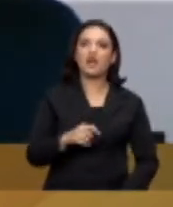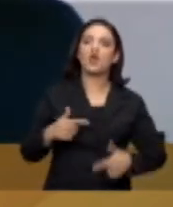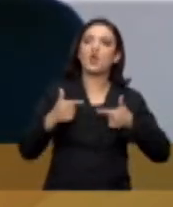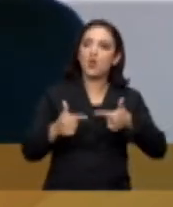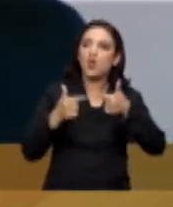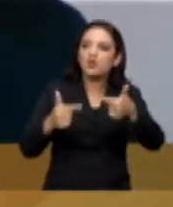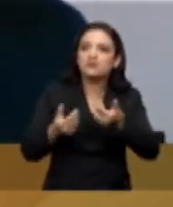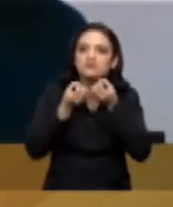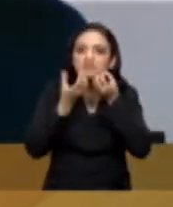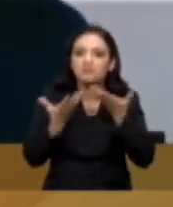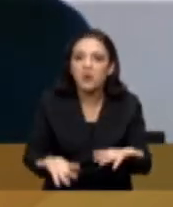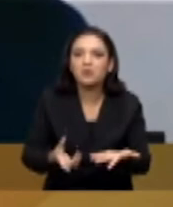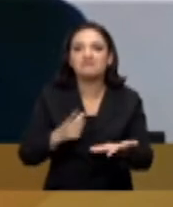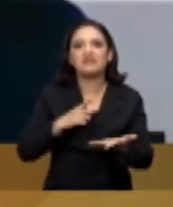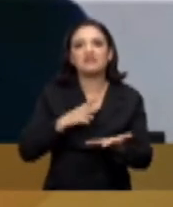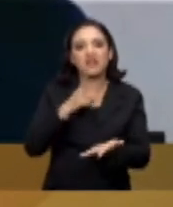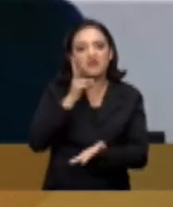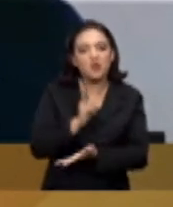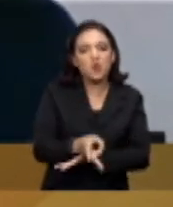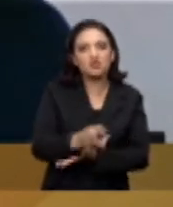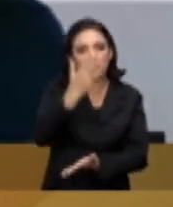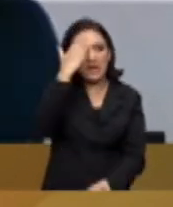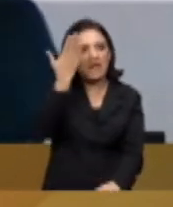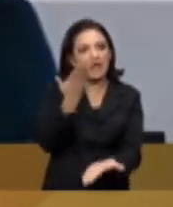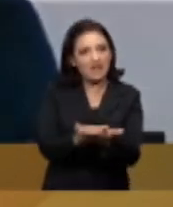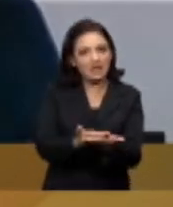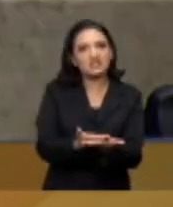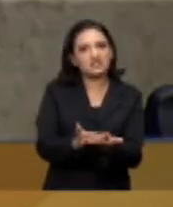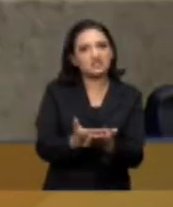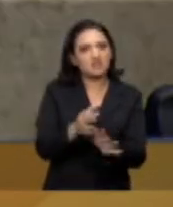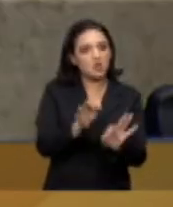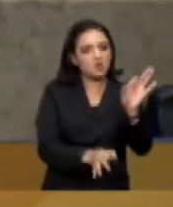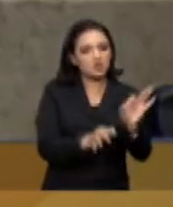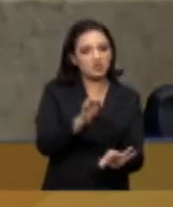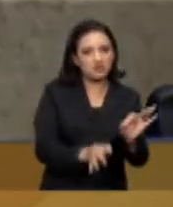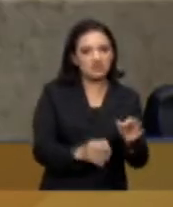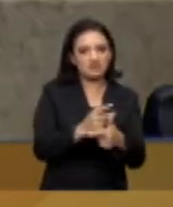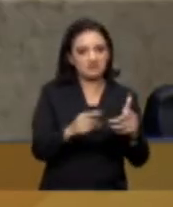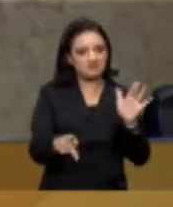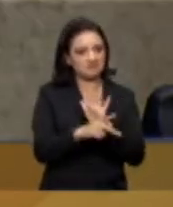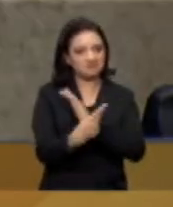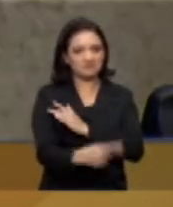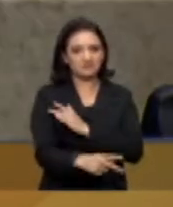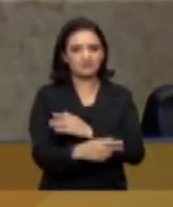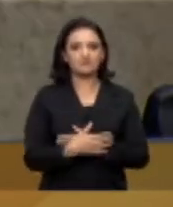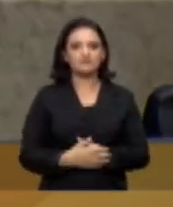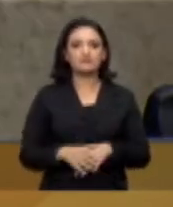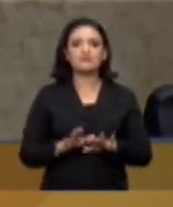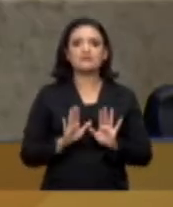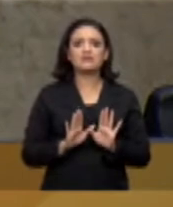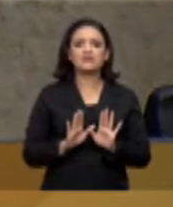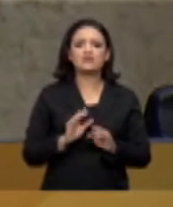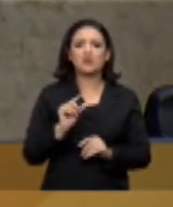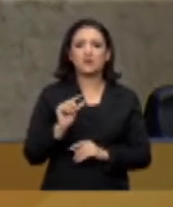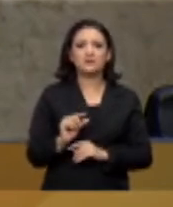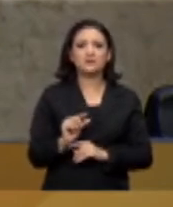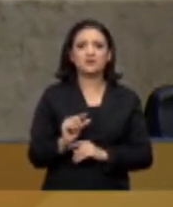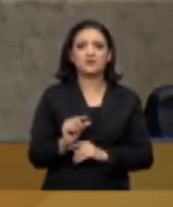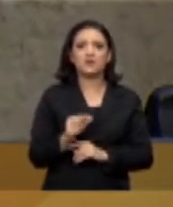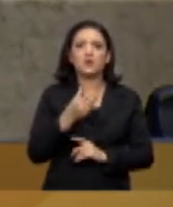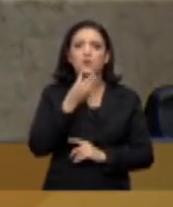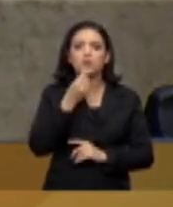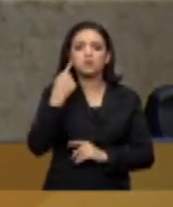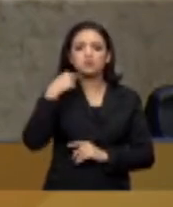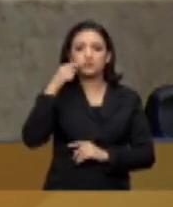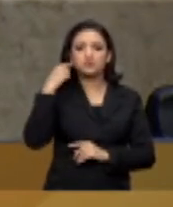suas próprias convicções. Ministro Alexandre, Presidente. um Pois minuto não. só, porque o advogado,